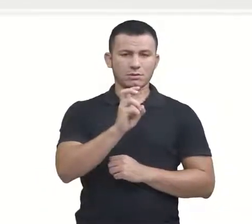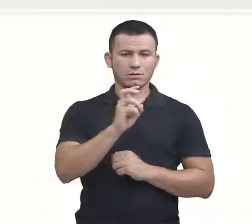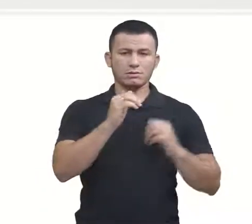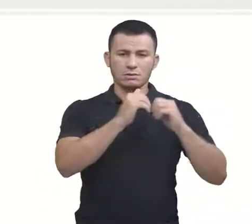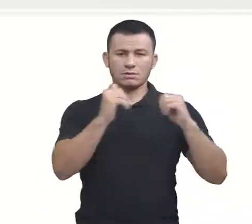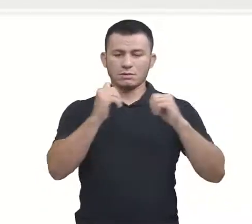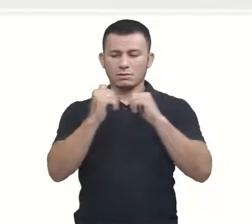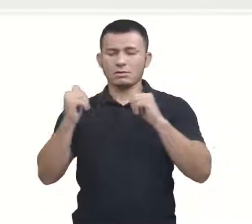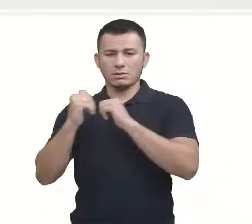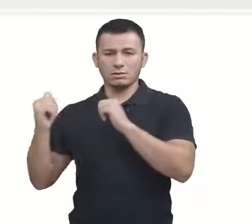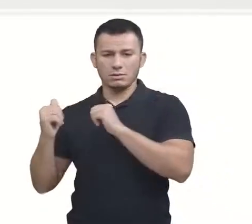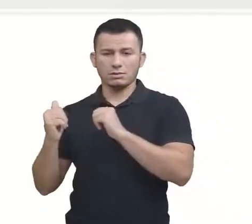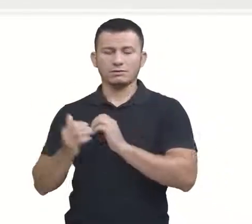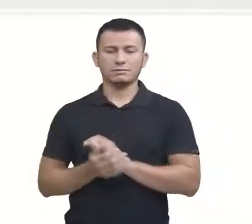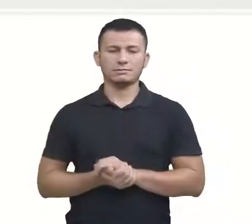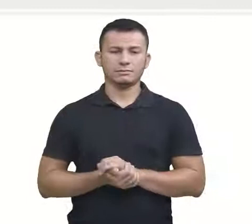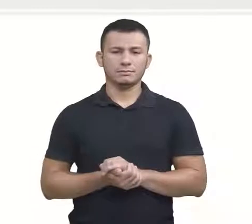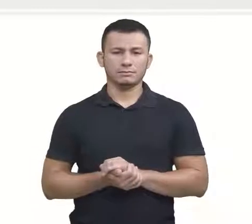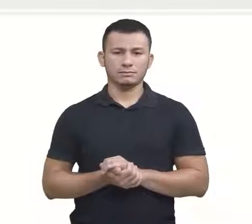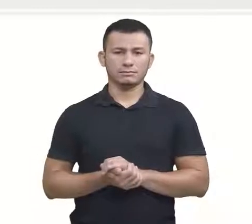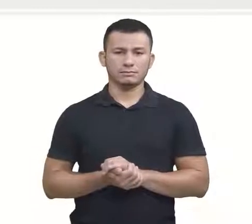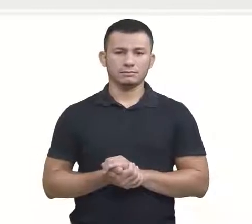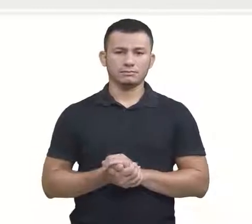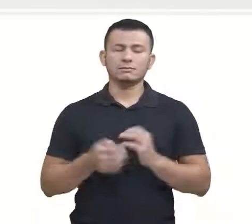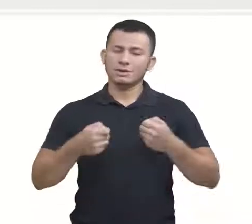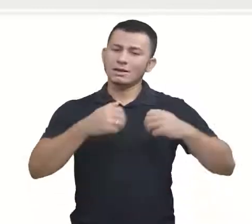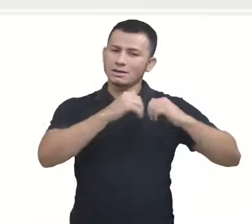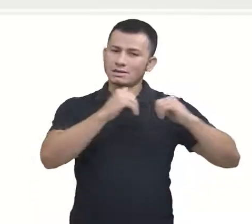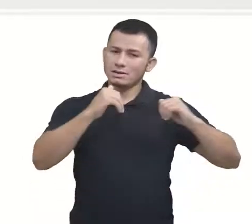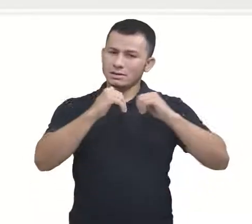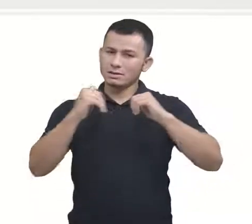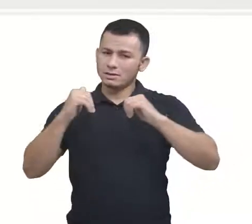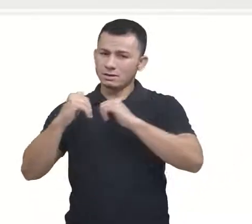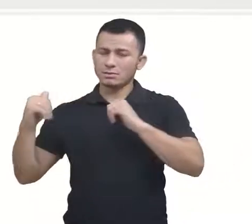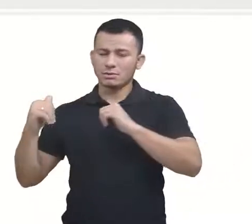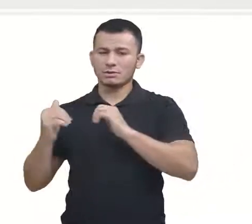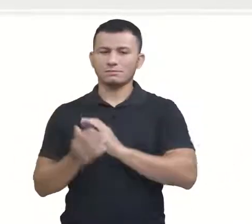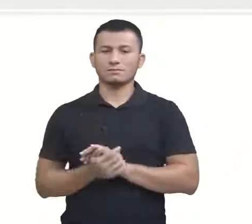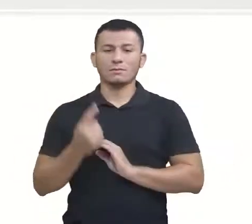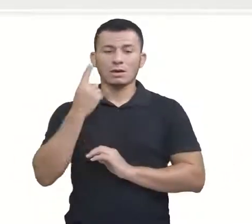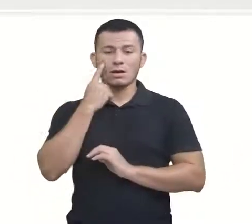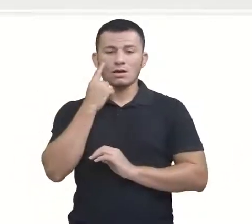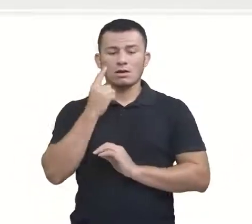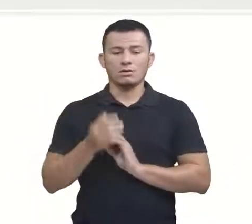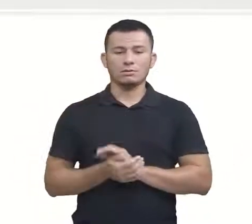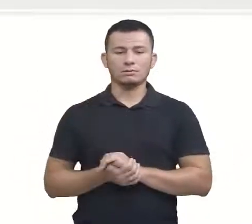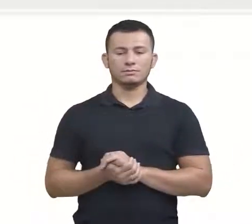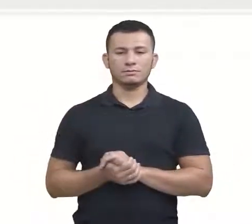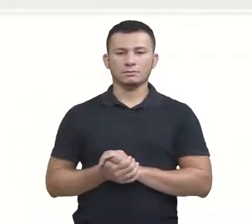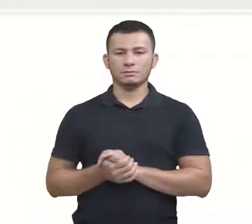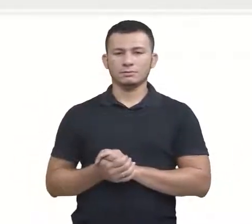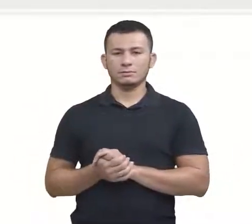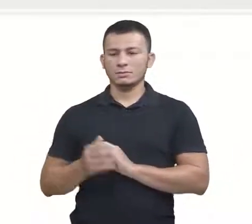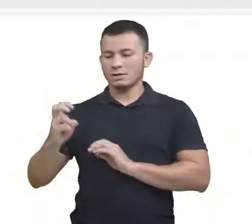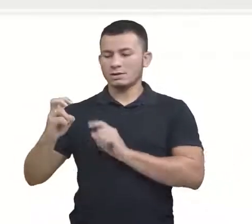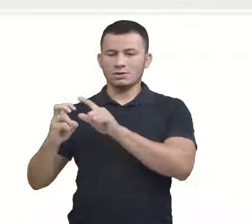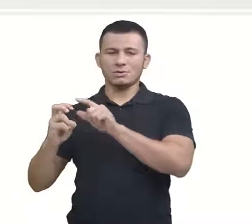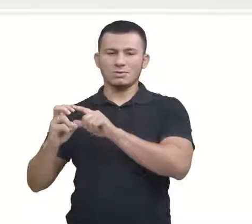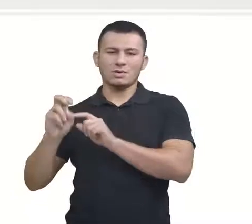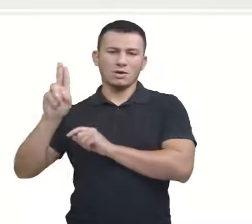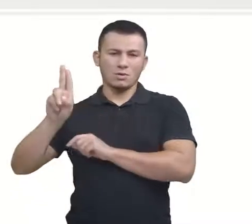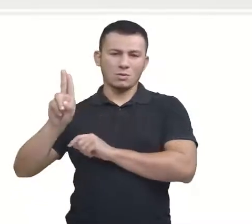135 vou de compor o rosto preparar vou colocar 5 na unidade